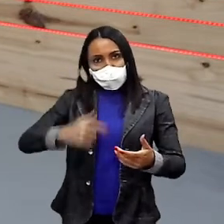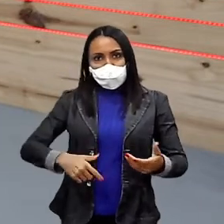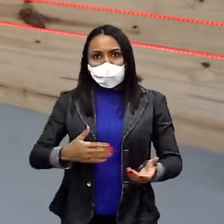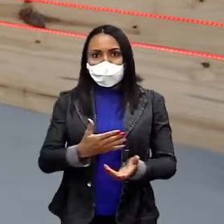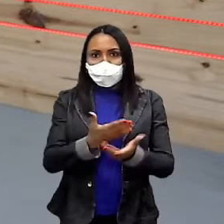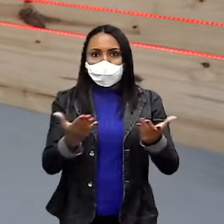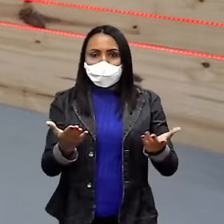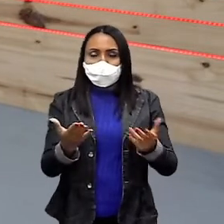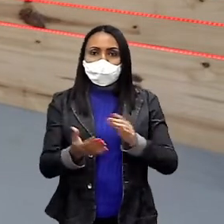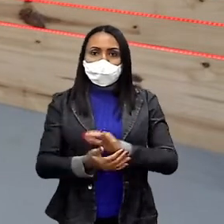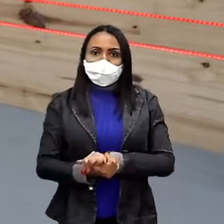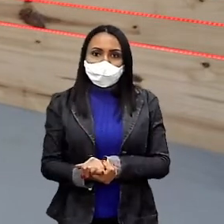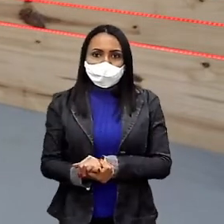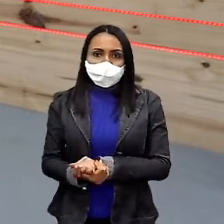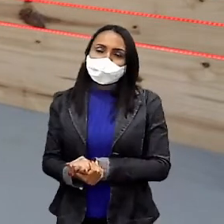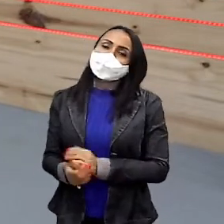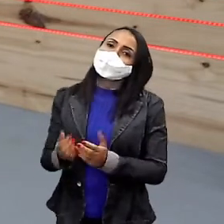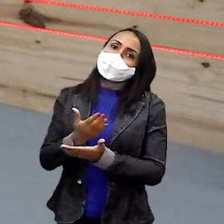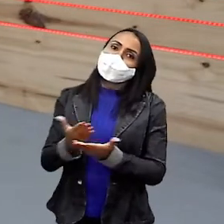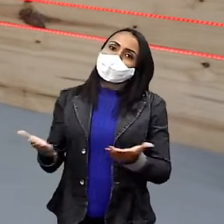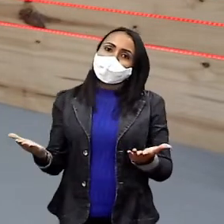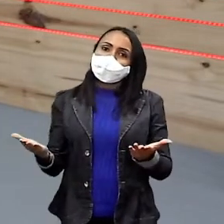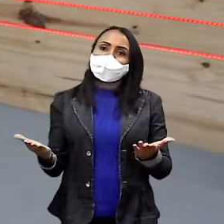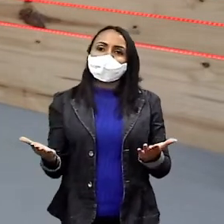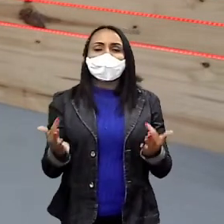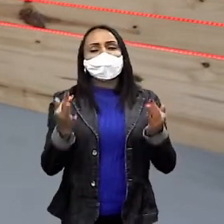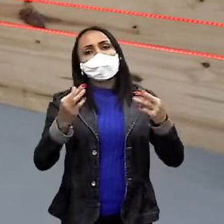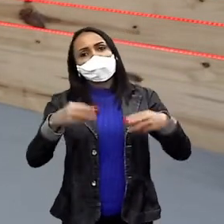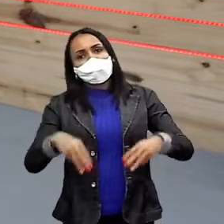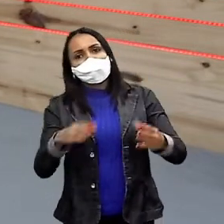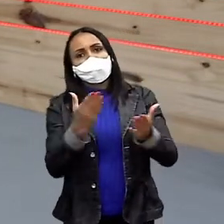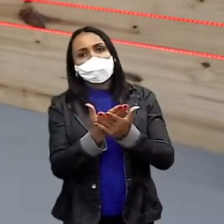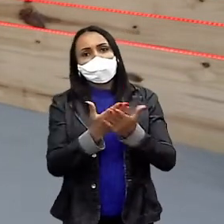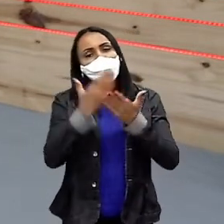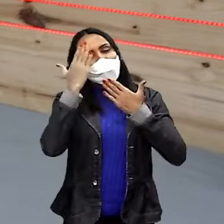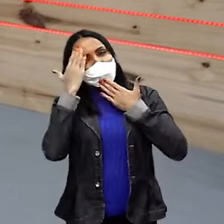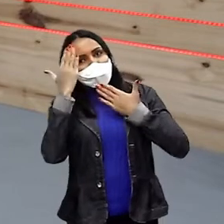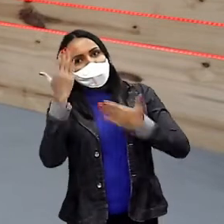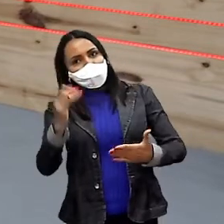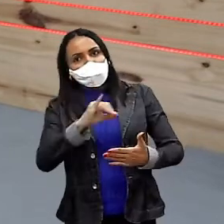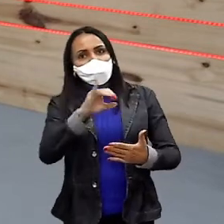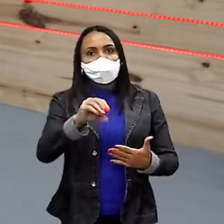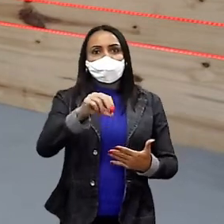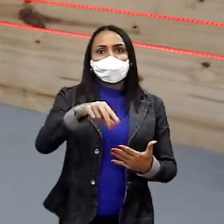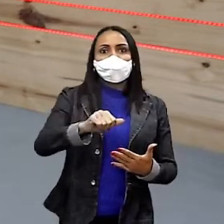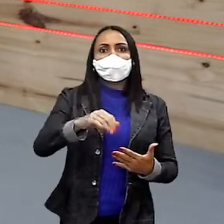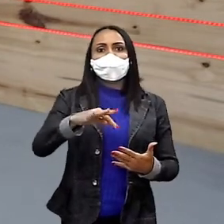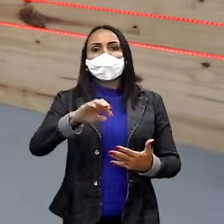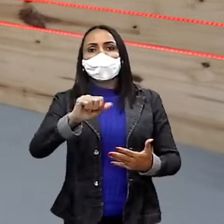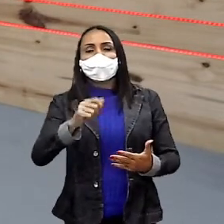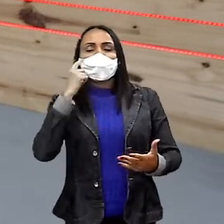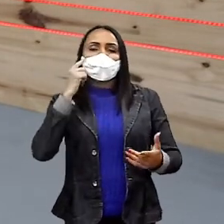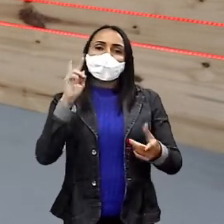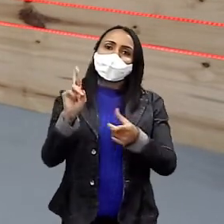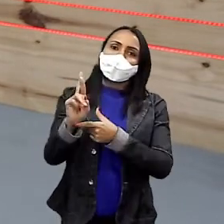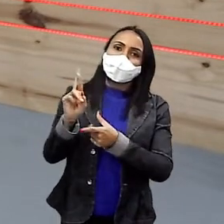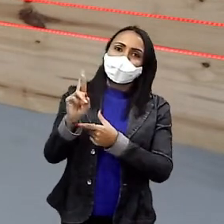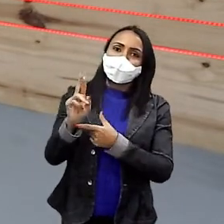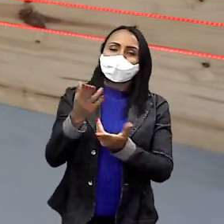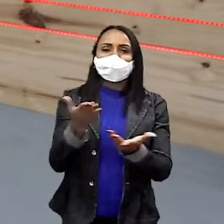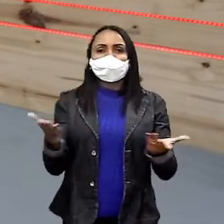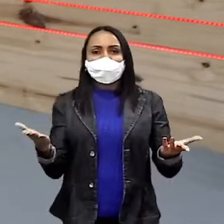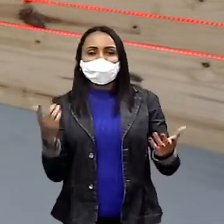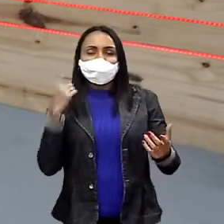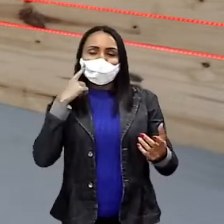de se portar. E é isso aí, gente. Por hoje é só. Agradeço aqui a Jonathan da transmissão e a Roberta Silveira,